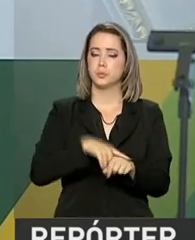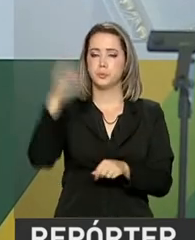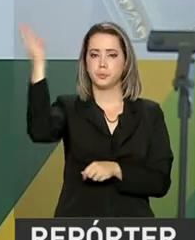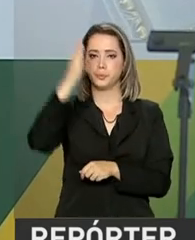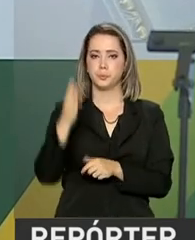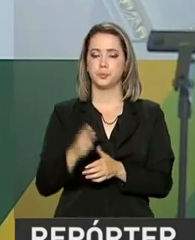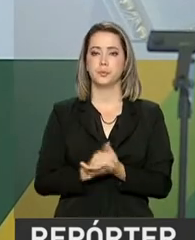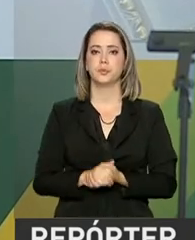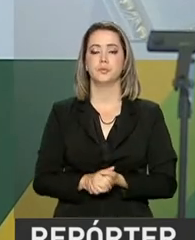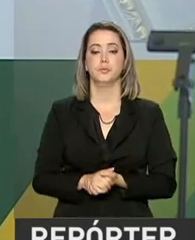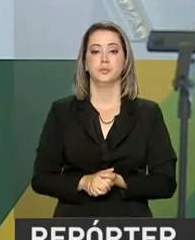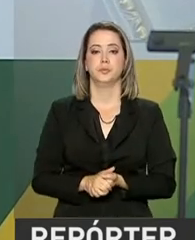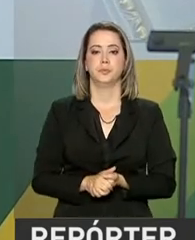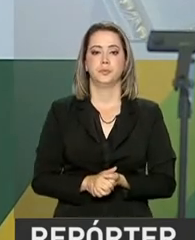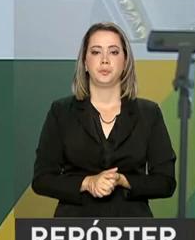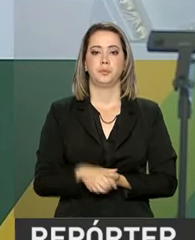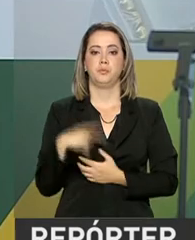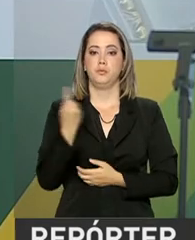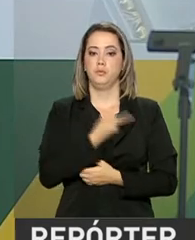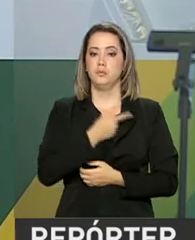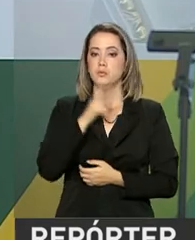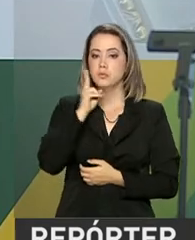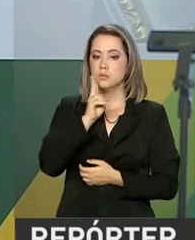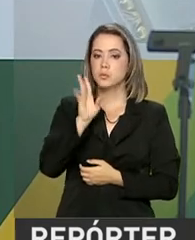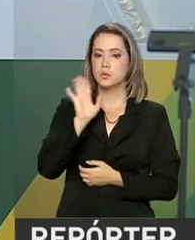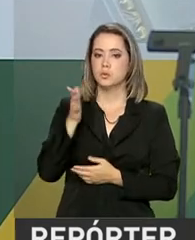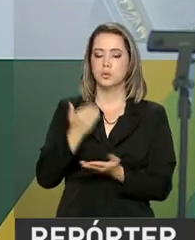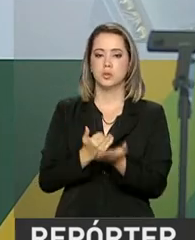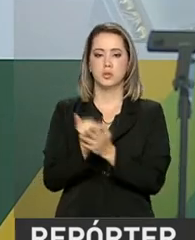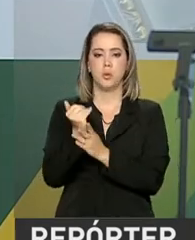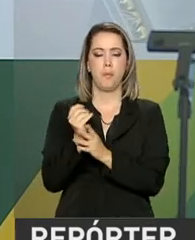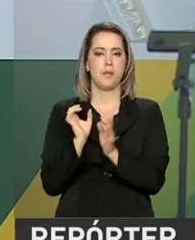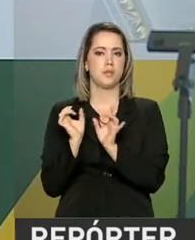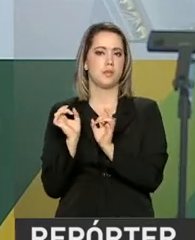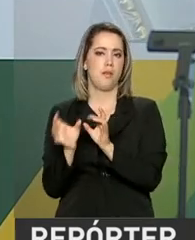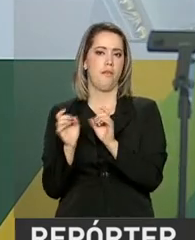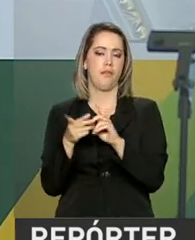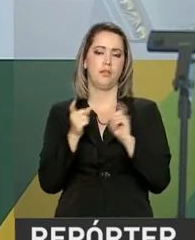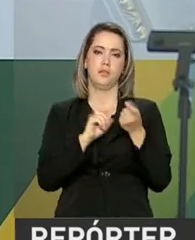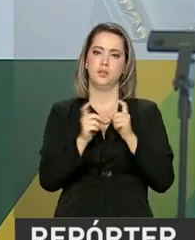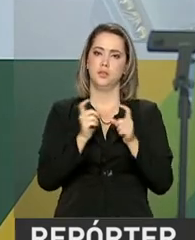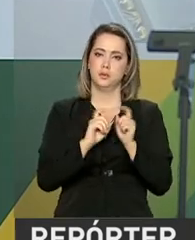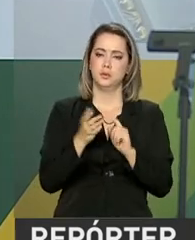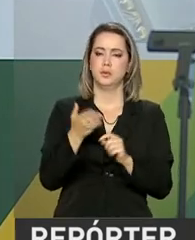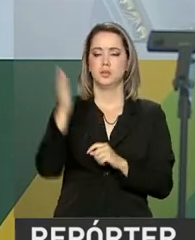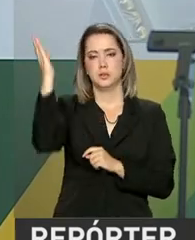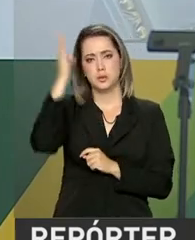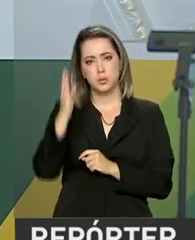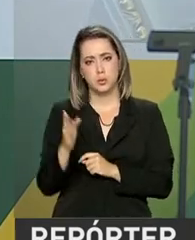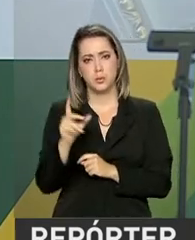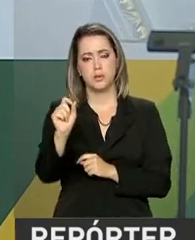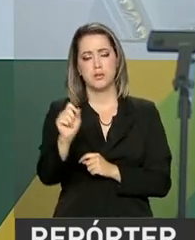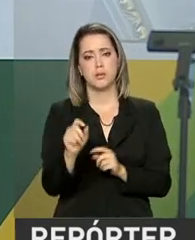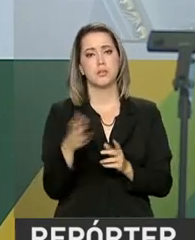logo nos primeiros leilões estamos fazendo portos aeroportos rodovias e ferrovias energia